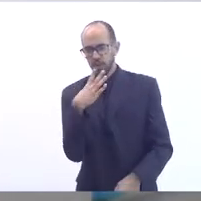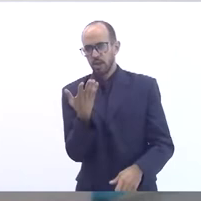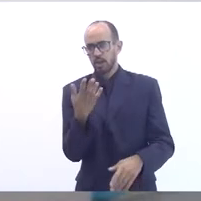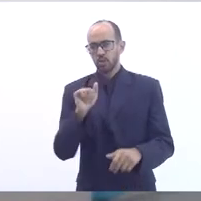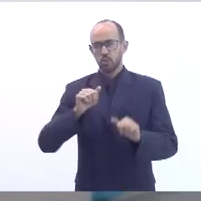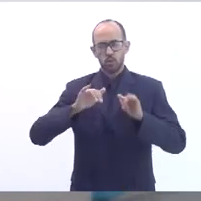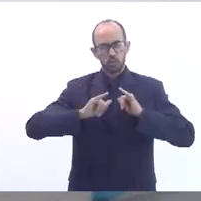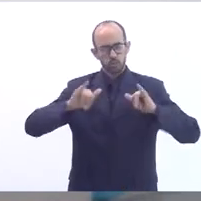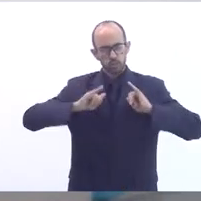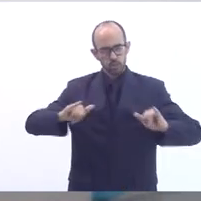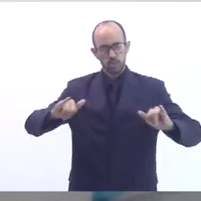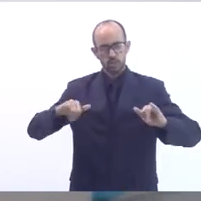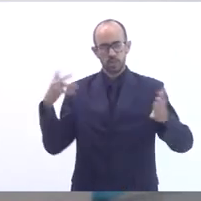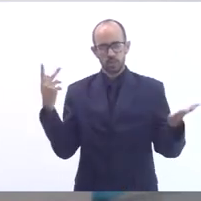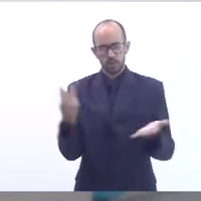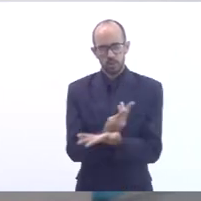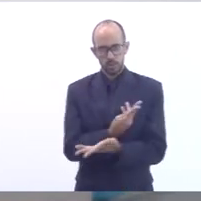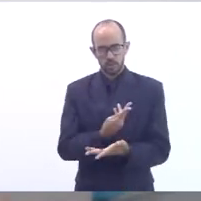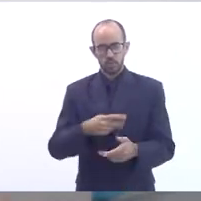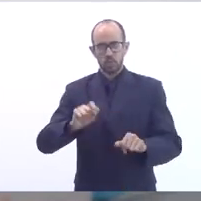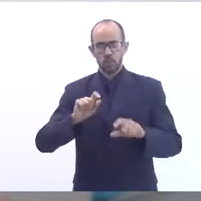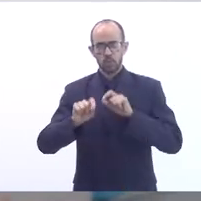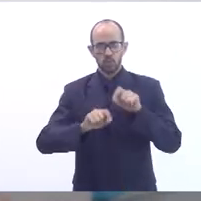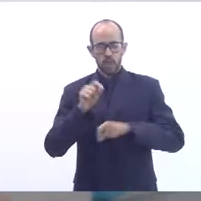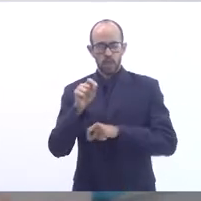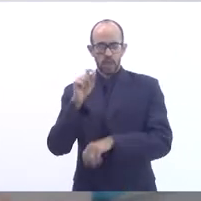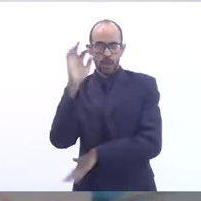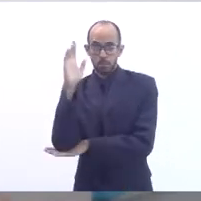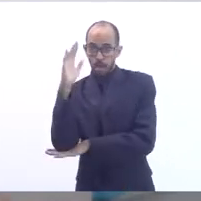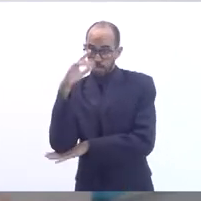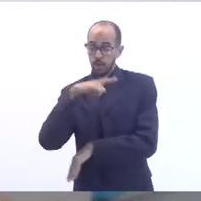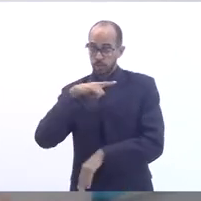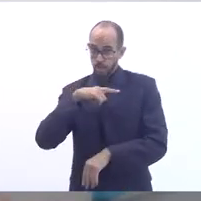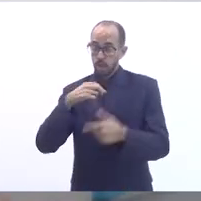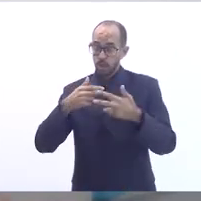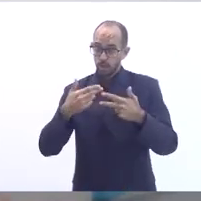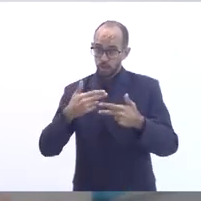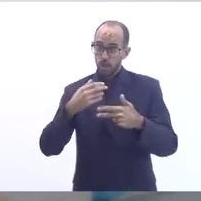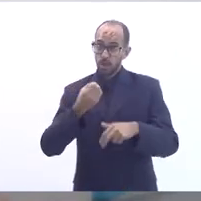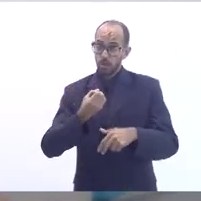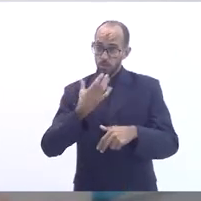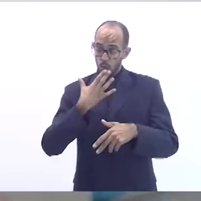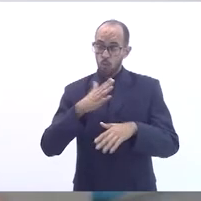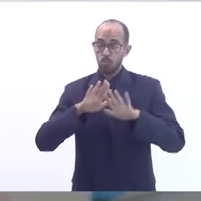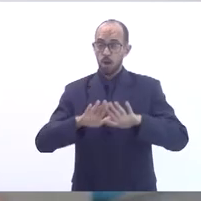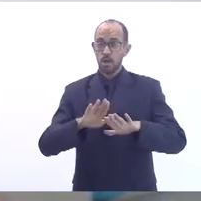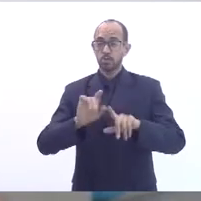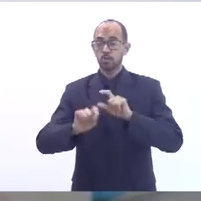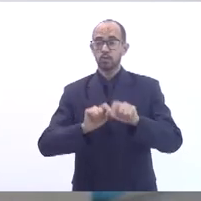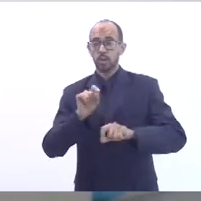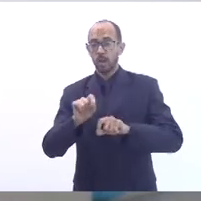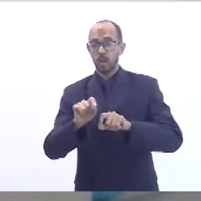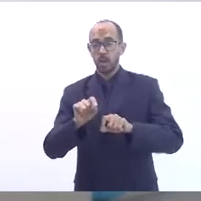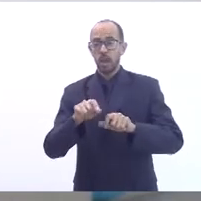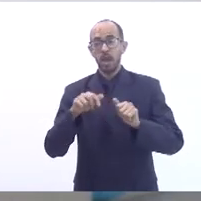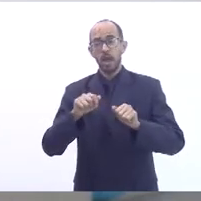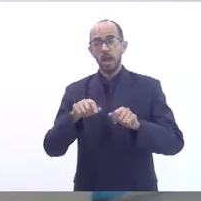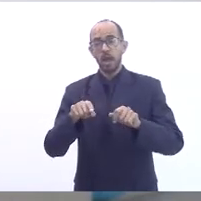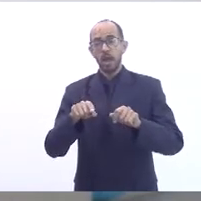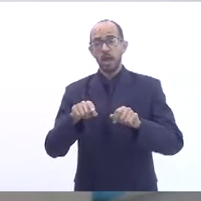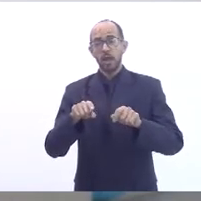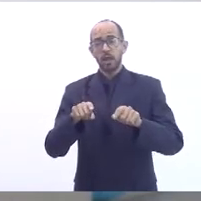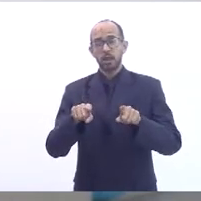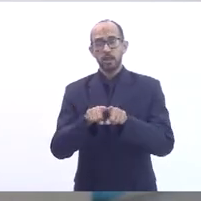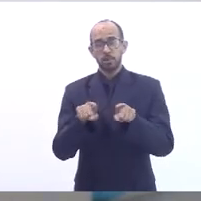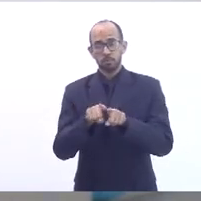várias notícias que saíram que a planta é benéfica E além disso ela é a causa de morte